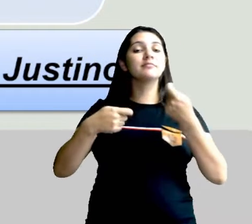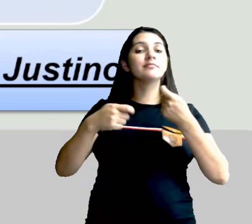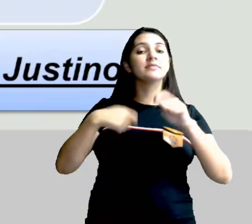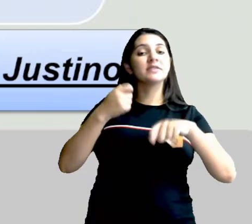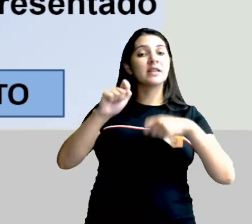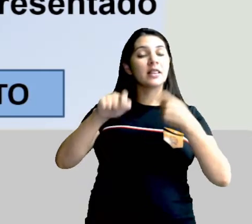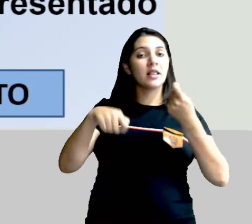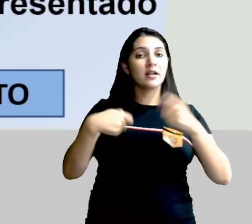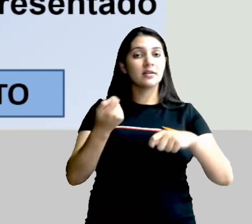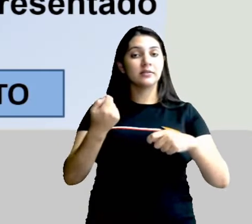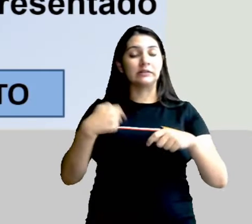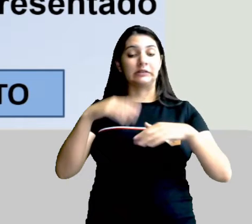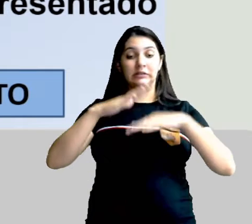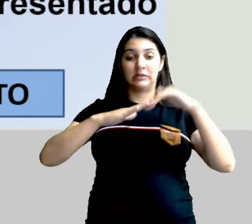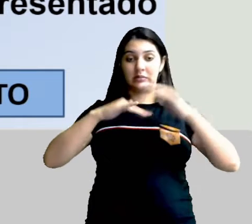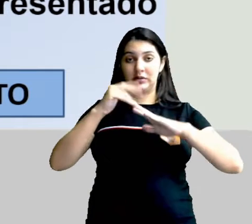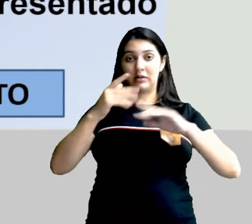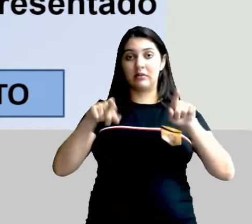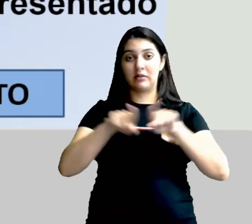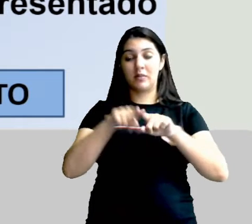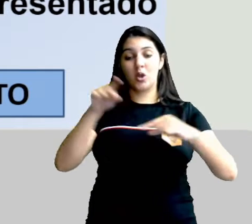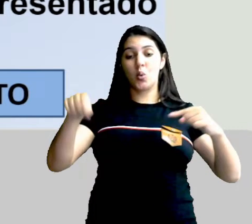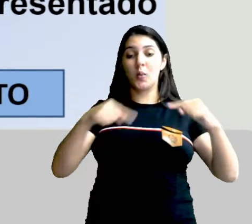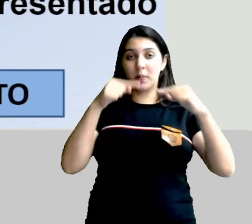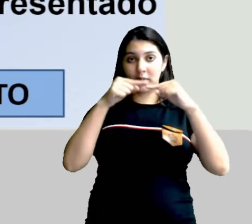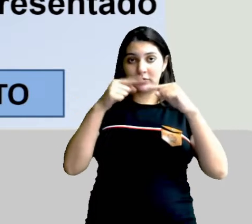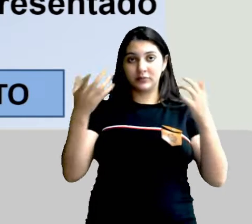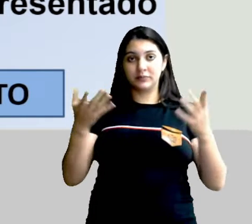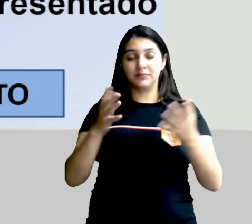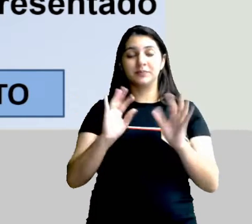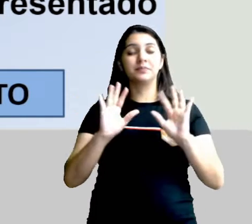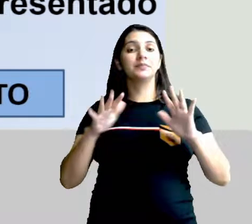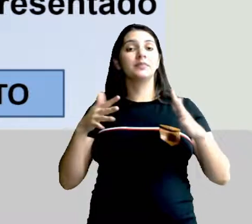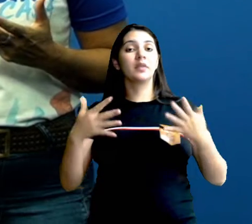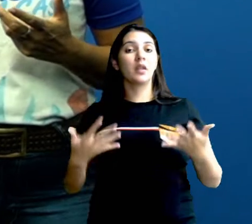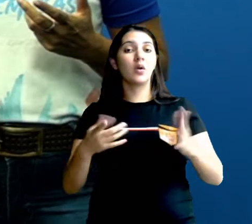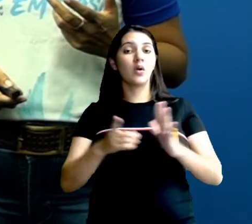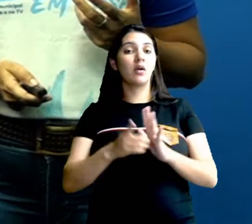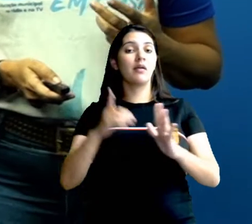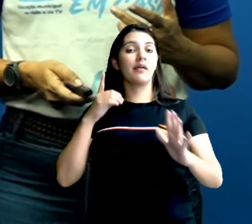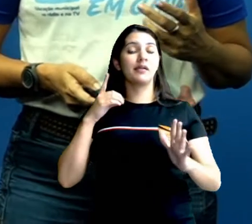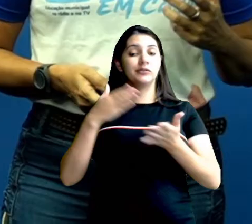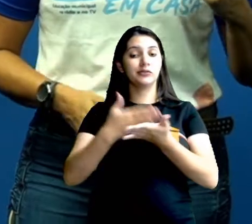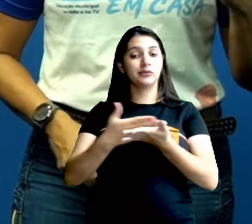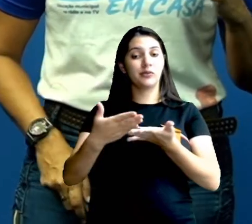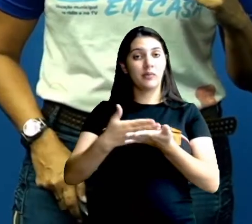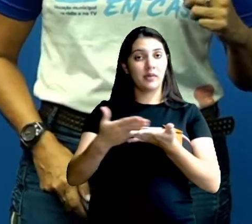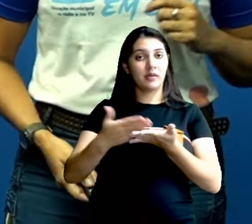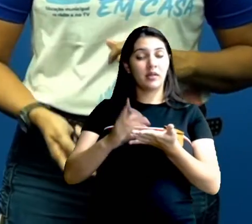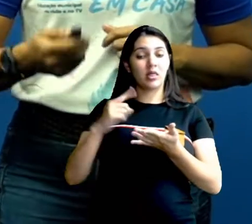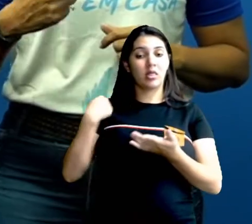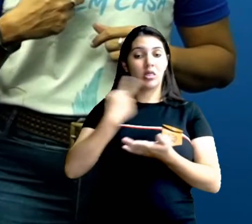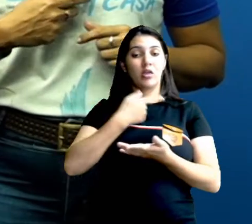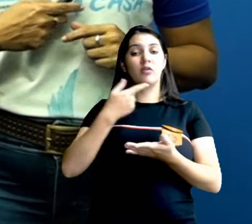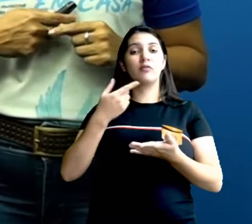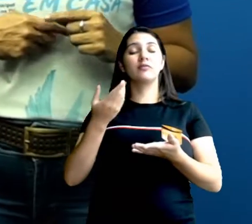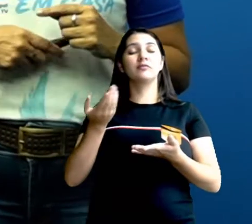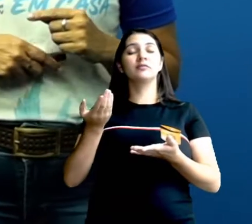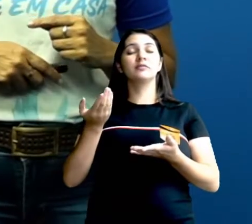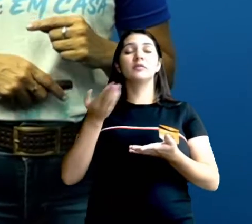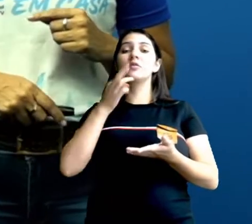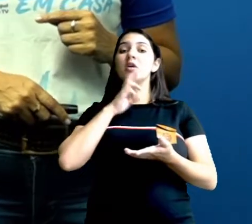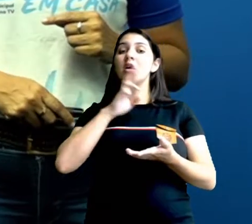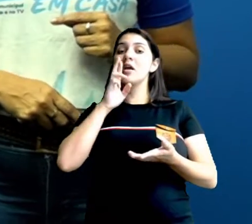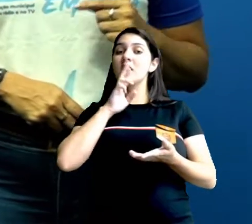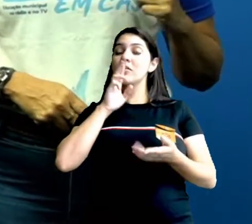as nossas habilidades e os nossos objetivos. Então, antes da gente começar, nós vamos responder